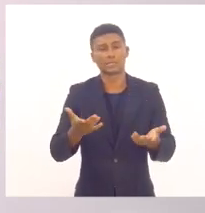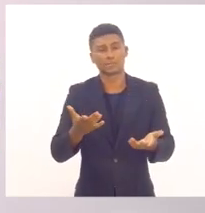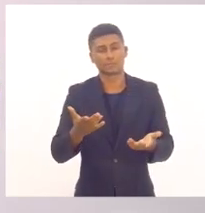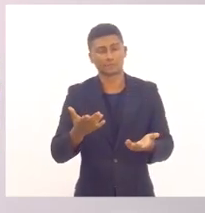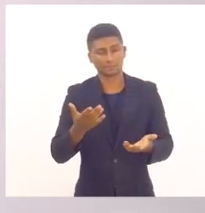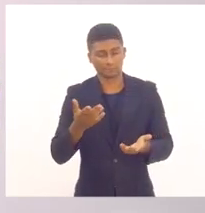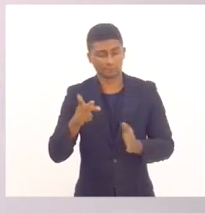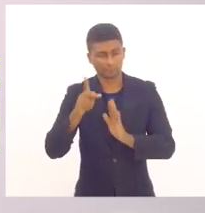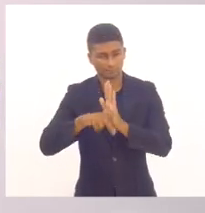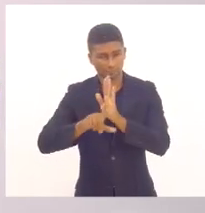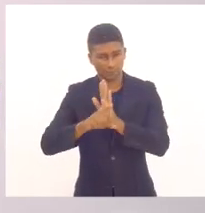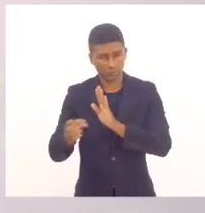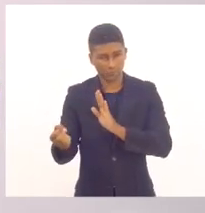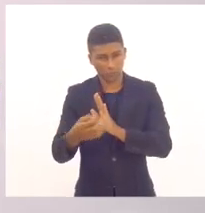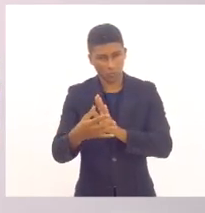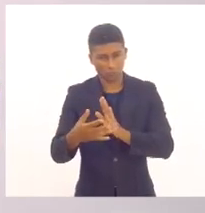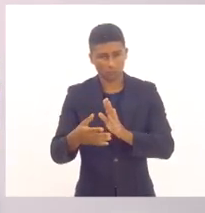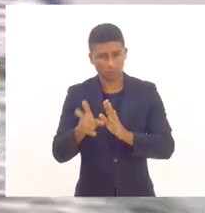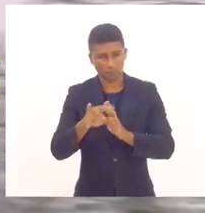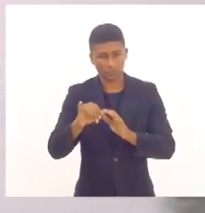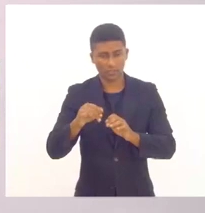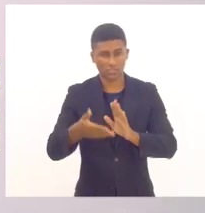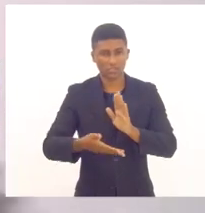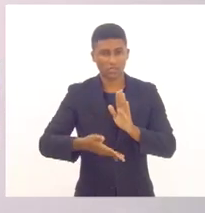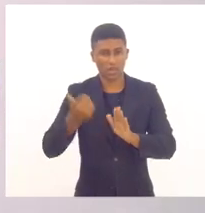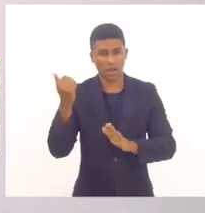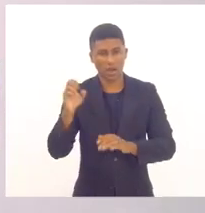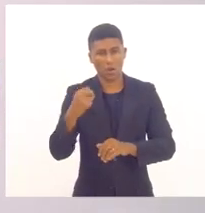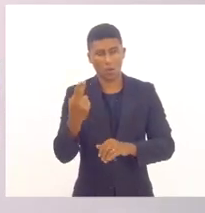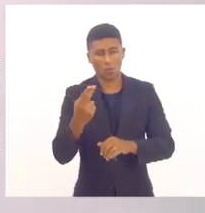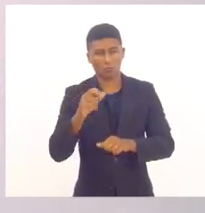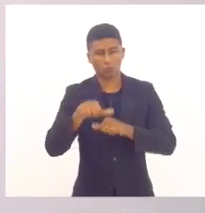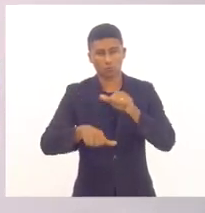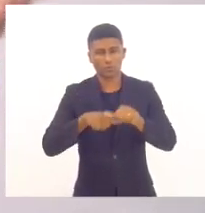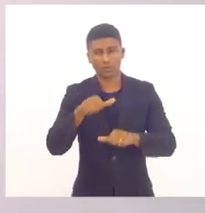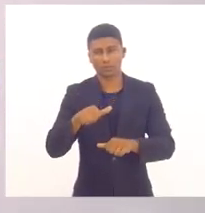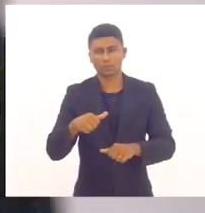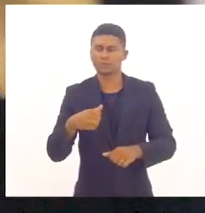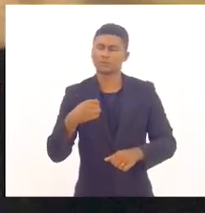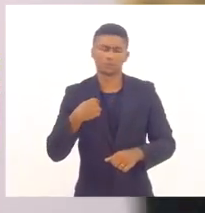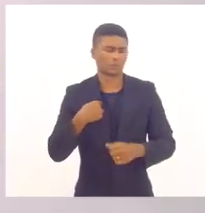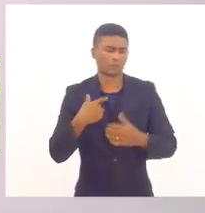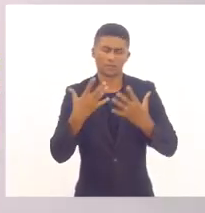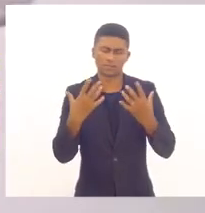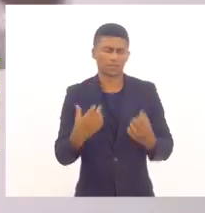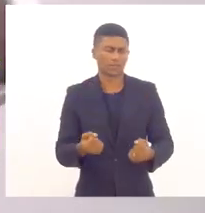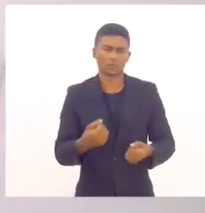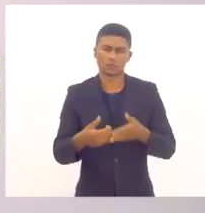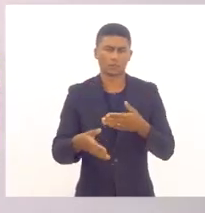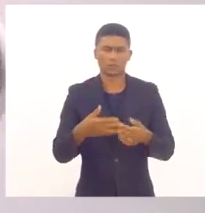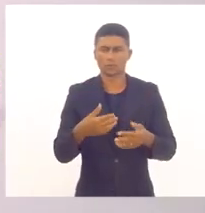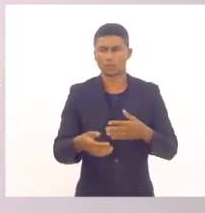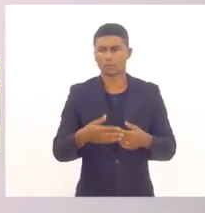para revogá-la ou para alterá-la. Eu me disponho a fazer tanto um quanto o outro, segundo for